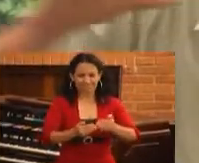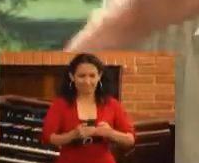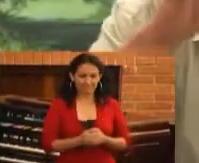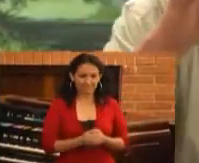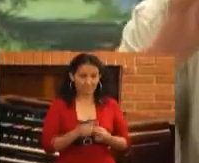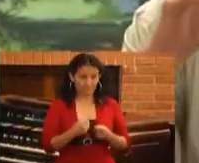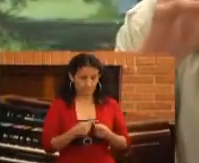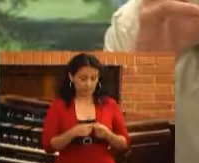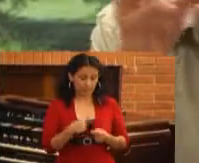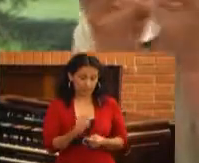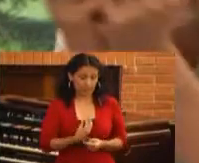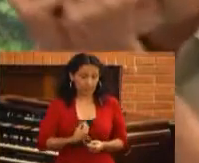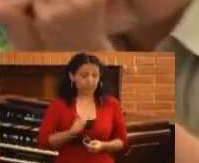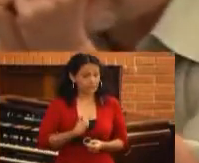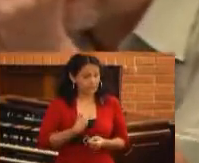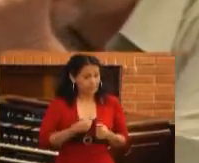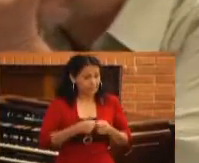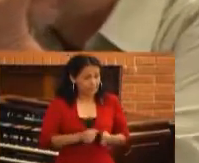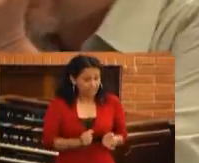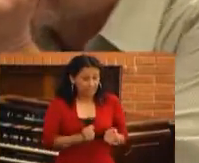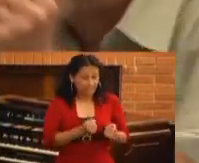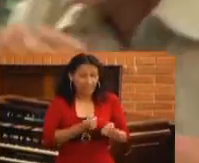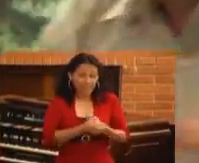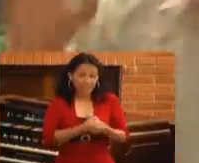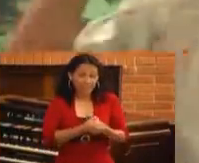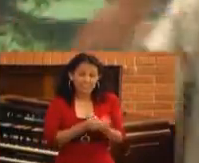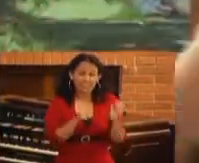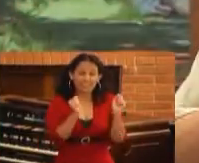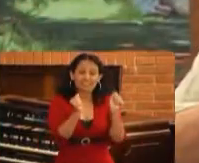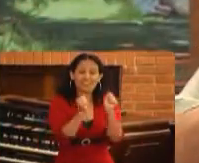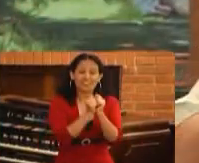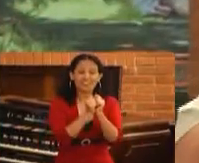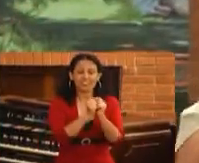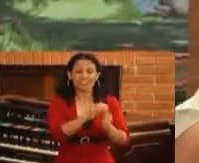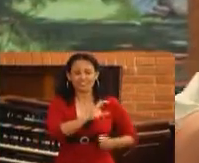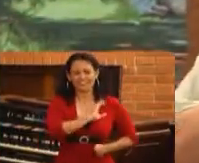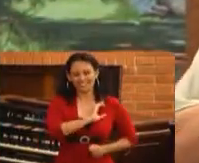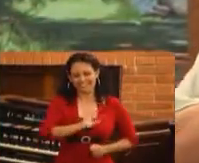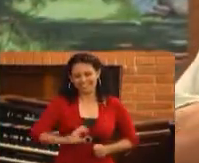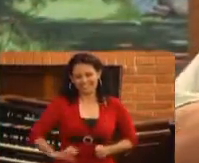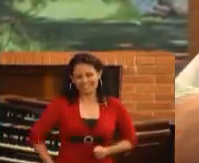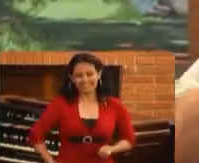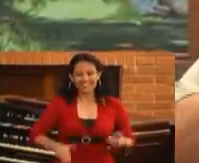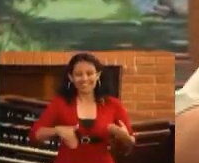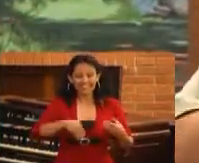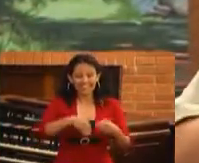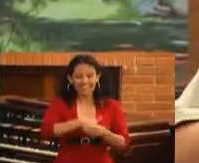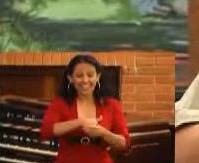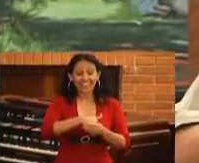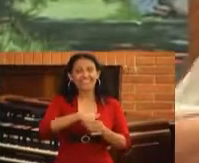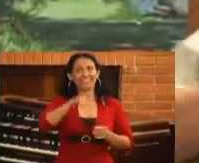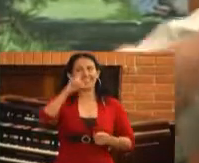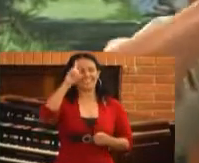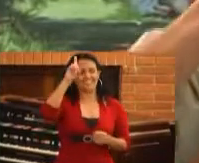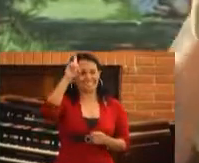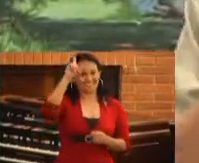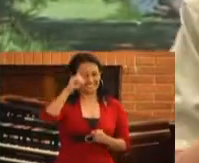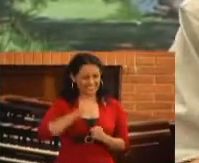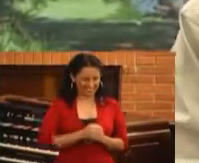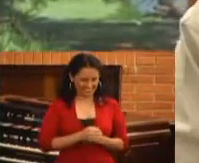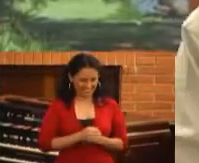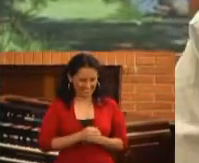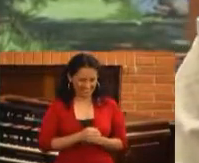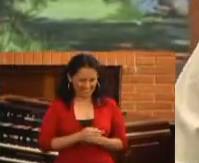Porque a nossa vida está escondida com Cristo em Deus. Vocês se lembram daquela história? Daquele camarada que achou